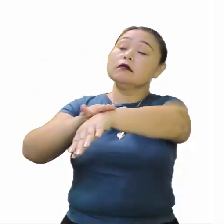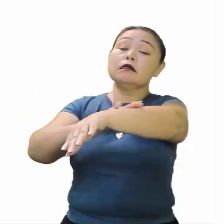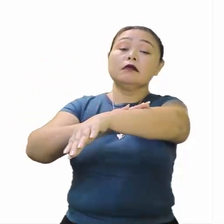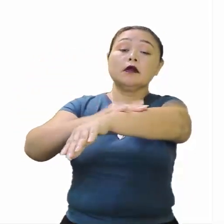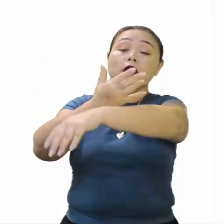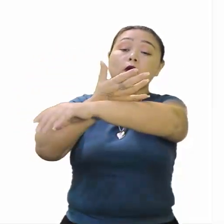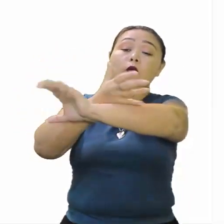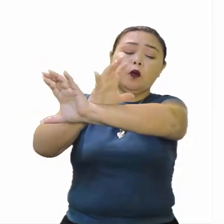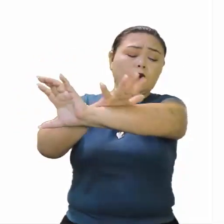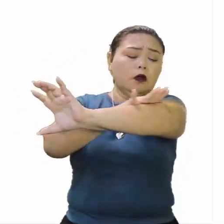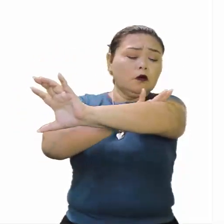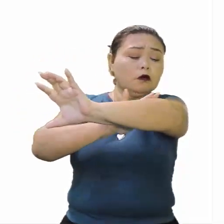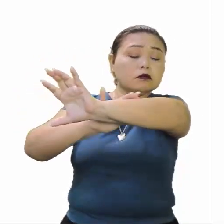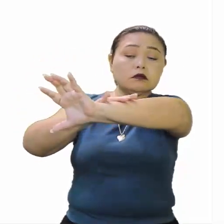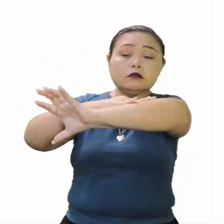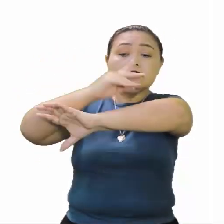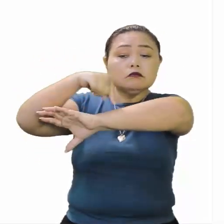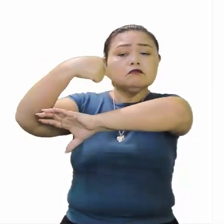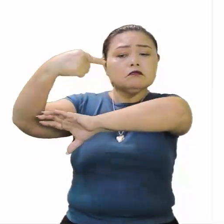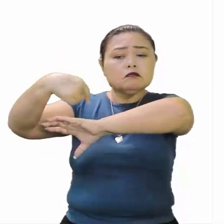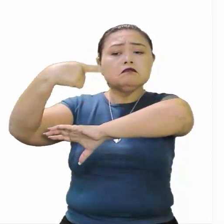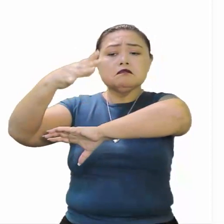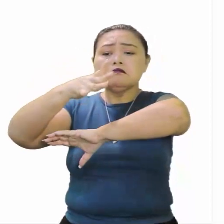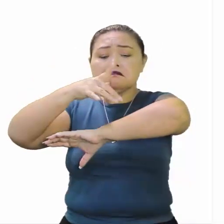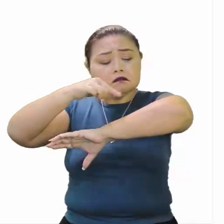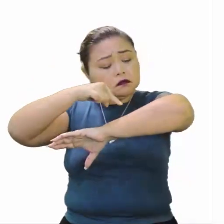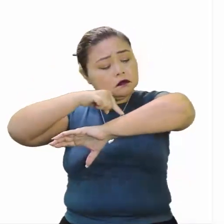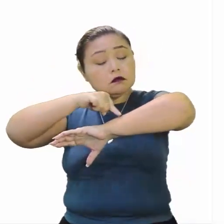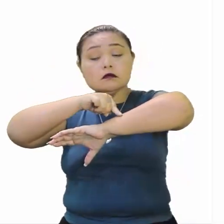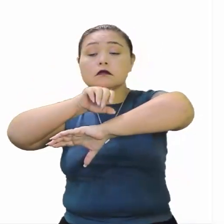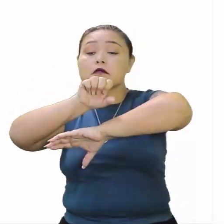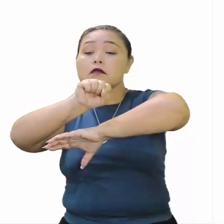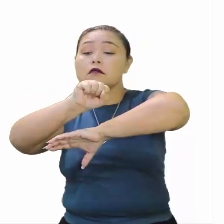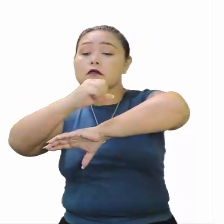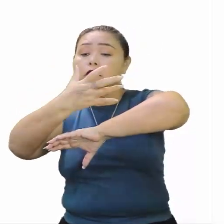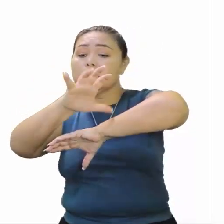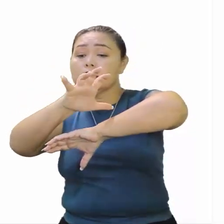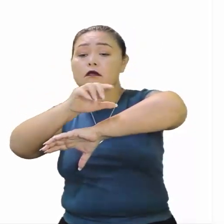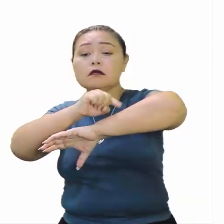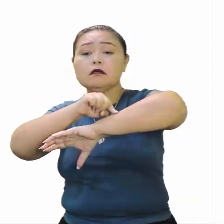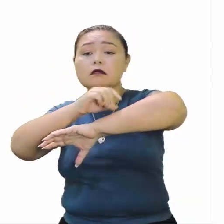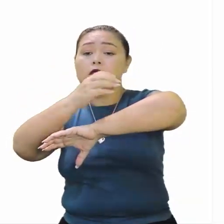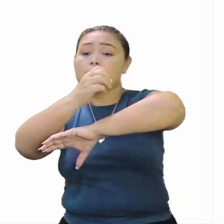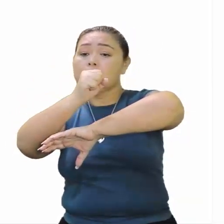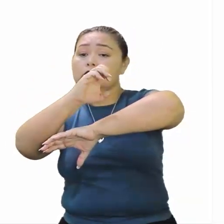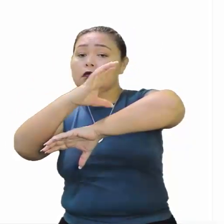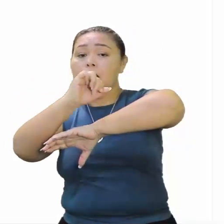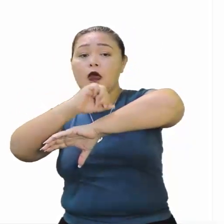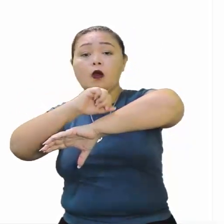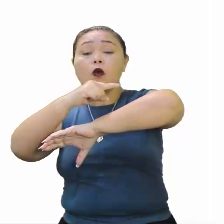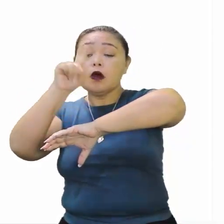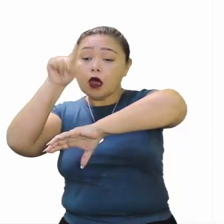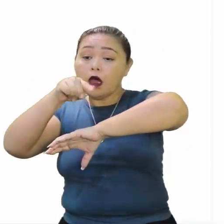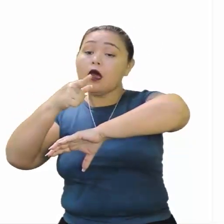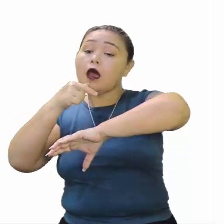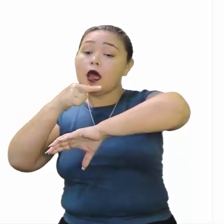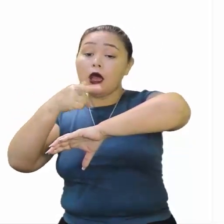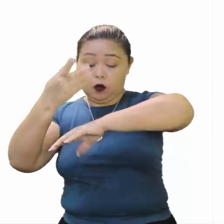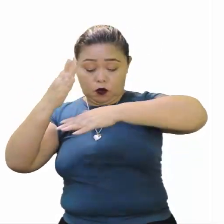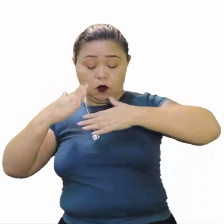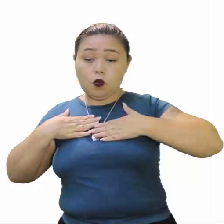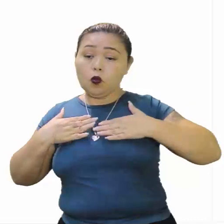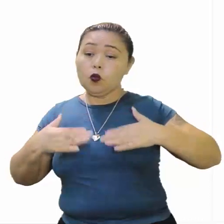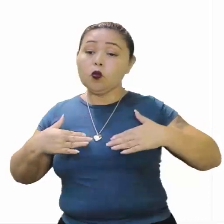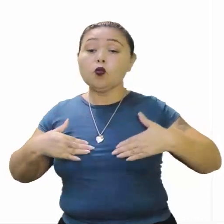seca depois de algum tempo. É correto dizer que a água do seu corpo, o